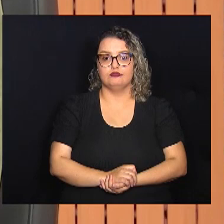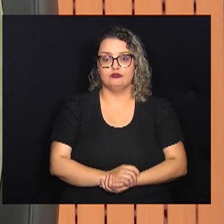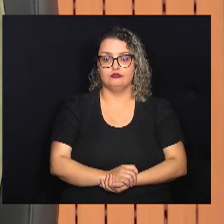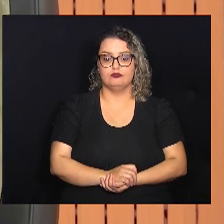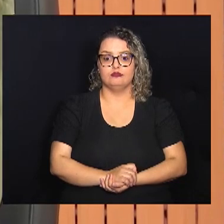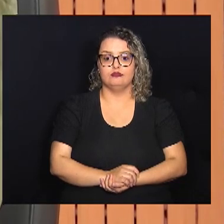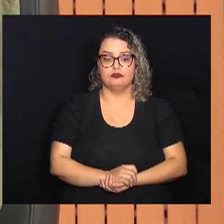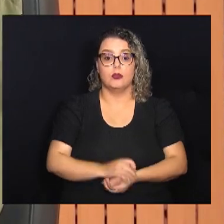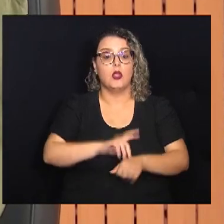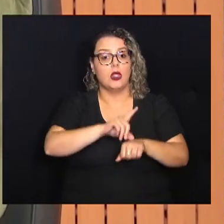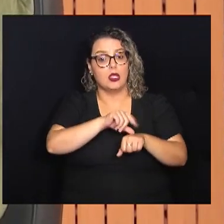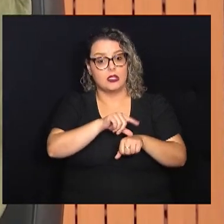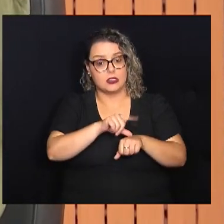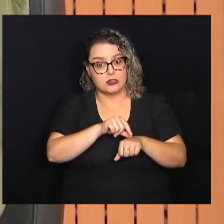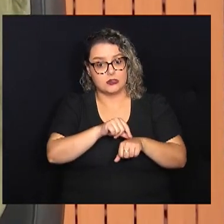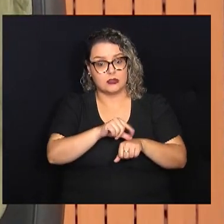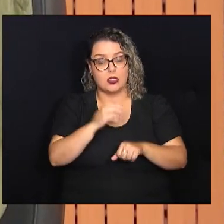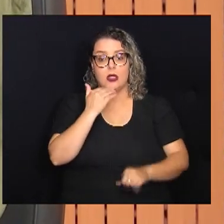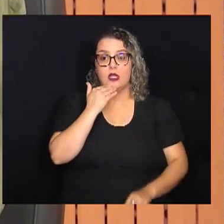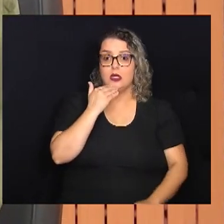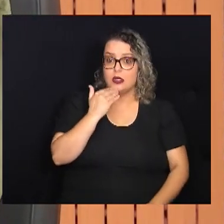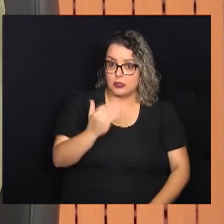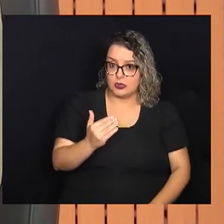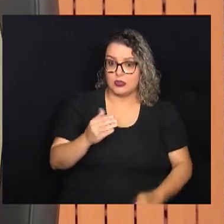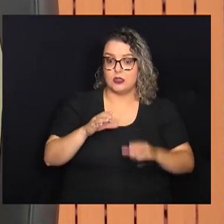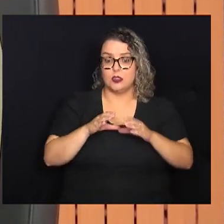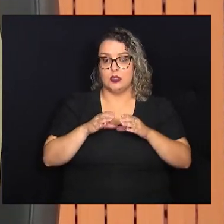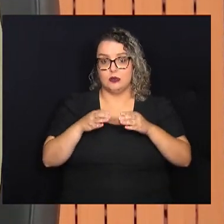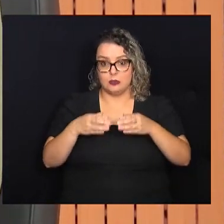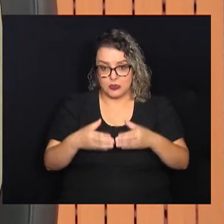esses atrasados eu peço para a comissão